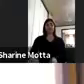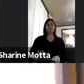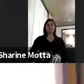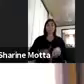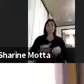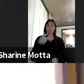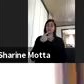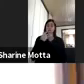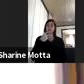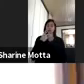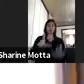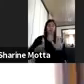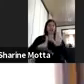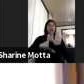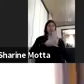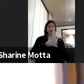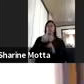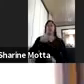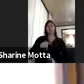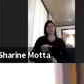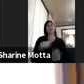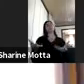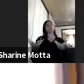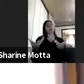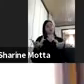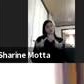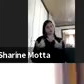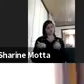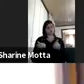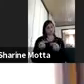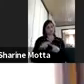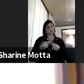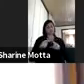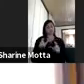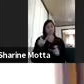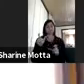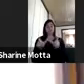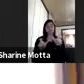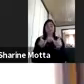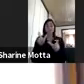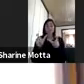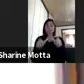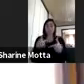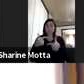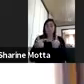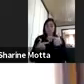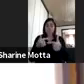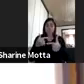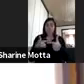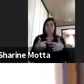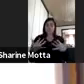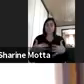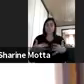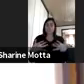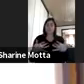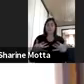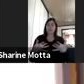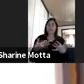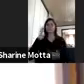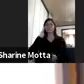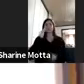legislação maravilhosa e temos pessoas aplicando, eventualmente. Eu não estou falando assim, as pessoas que aplicam legislação, porque